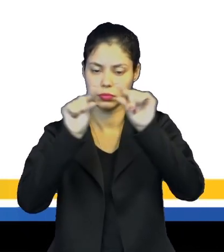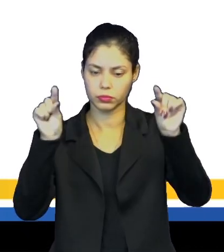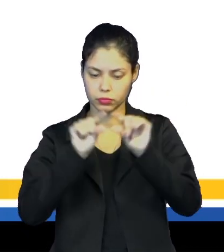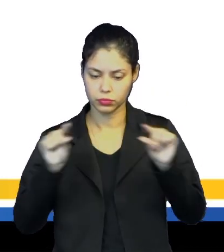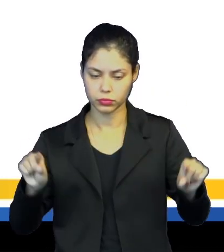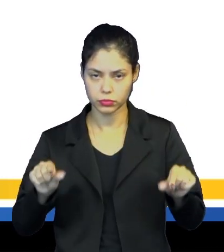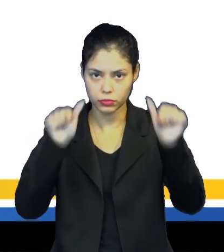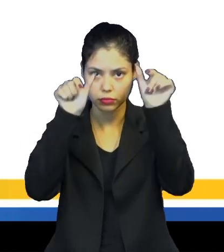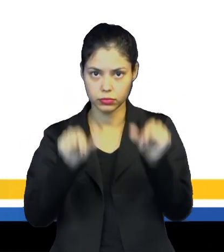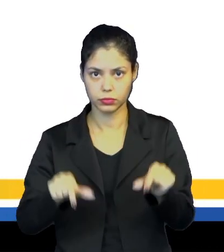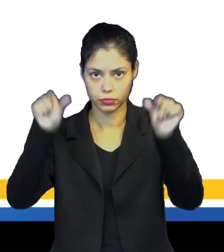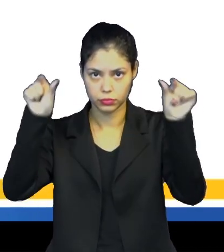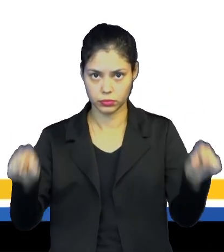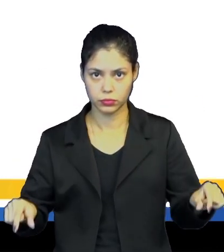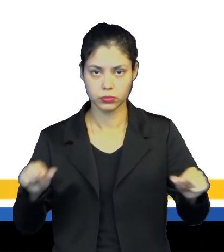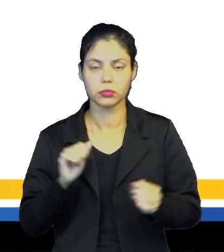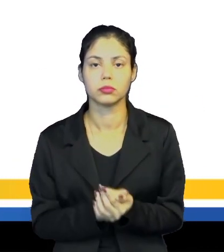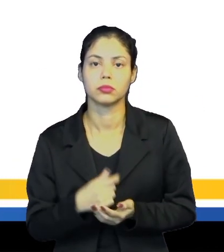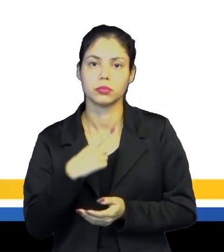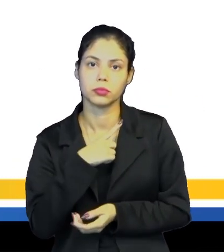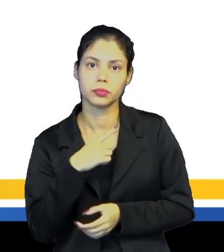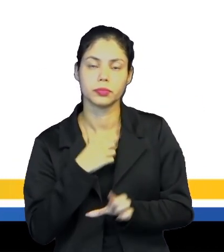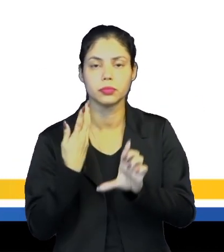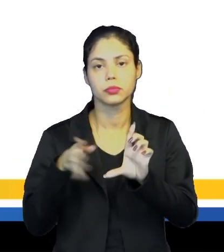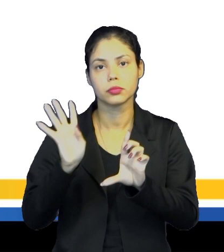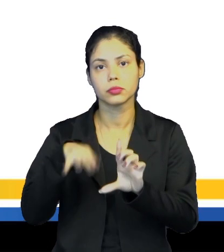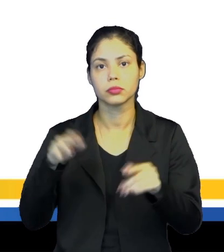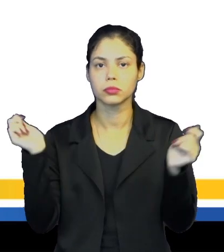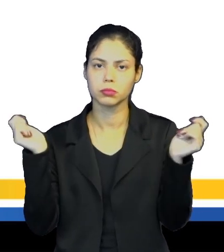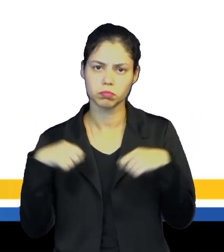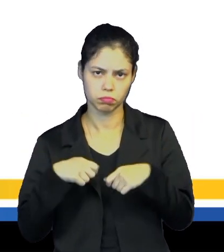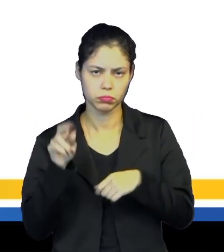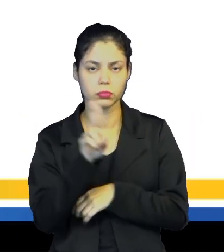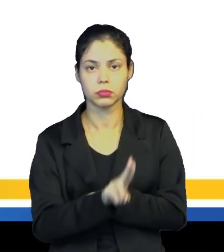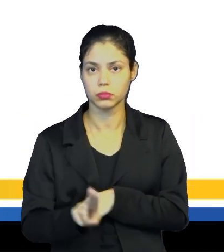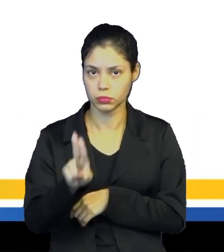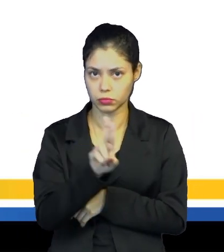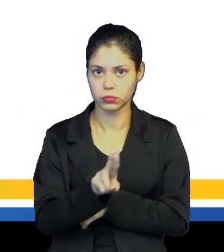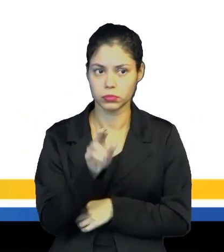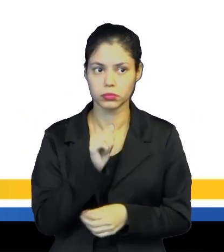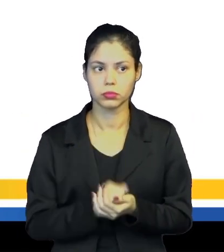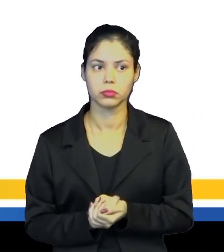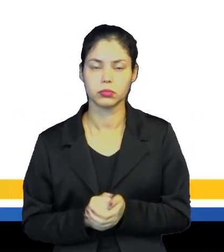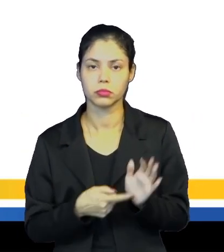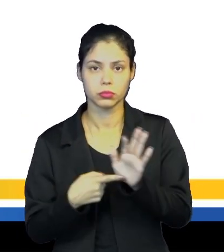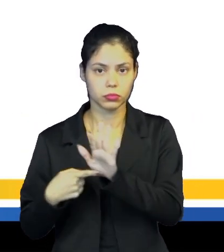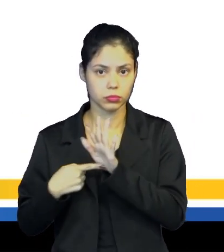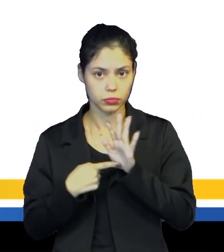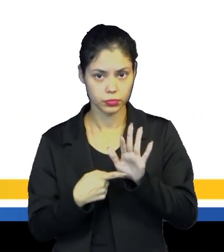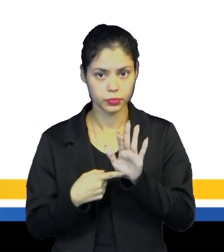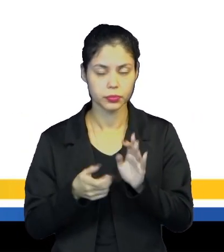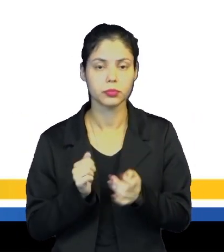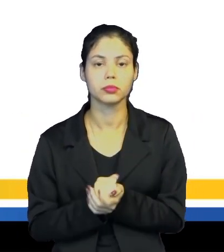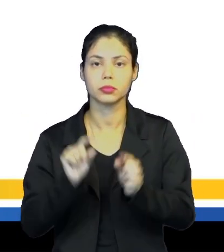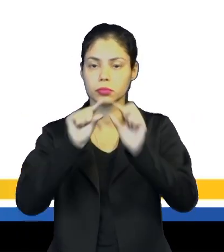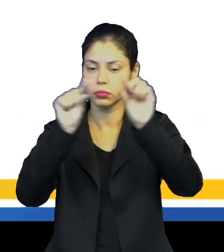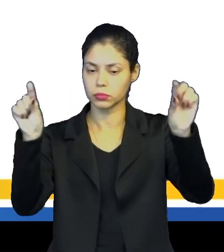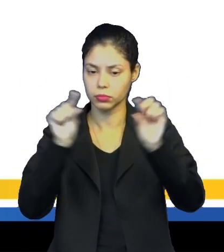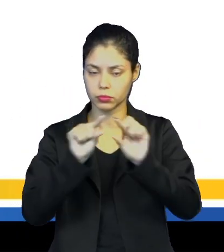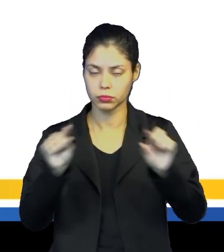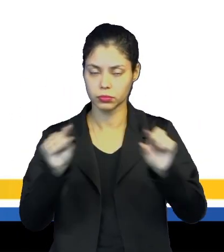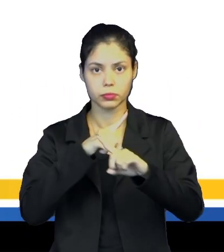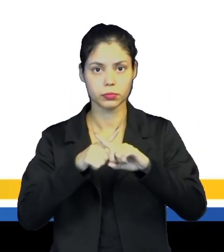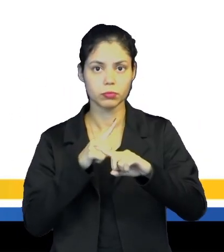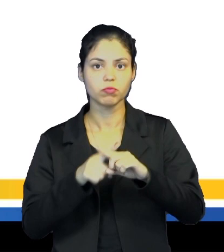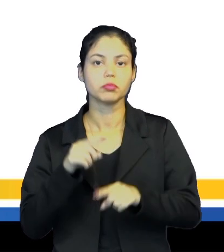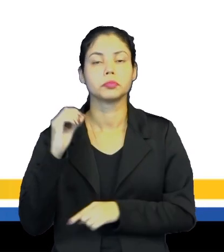e colunas que uma tabela possui. Utilizamos a seguinte referência: linha